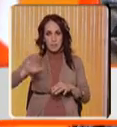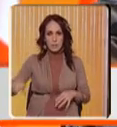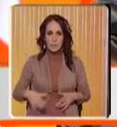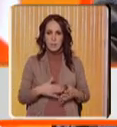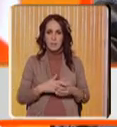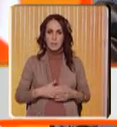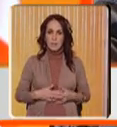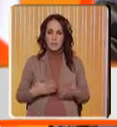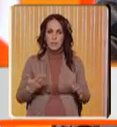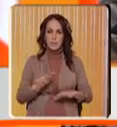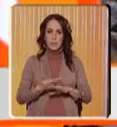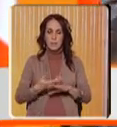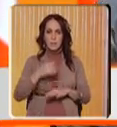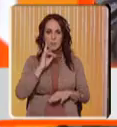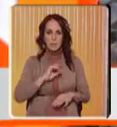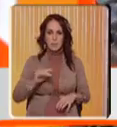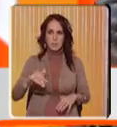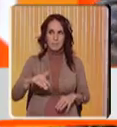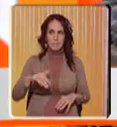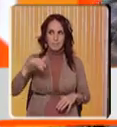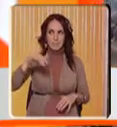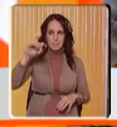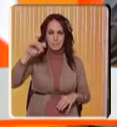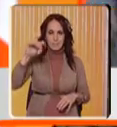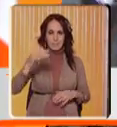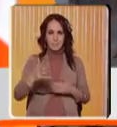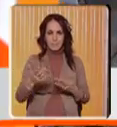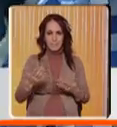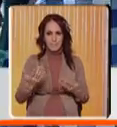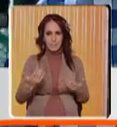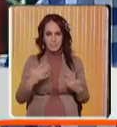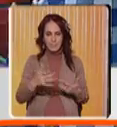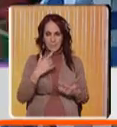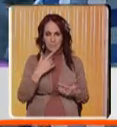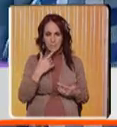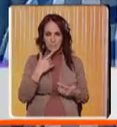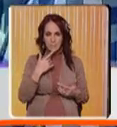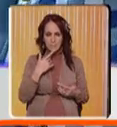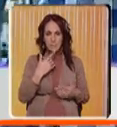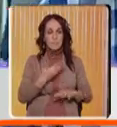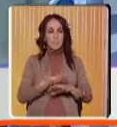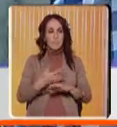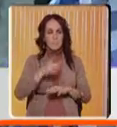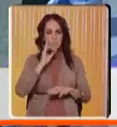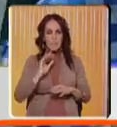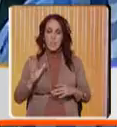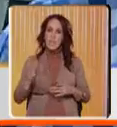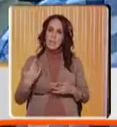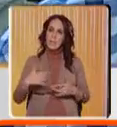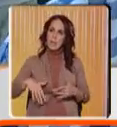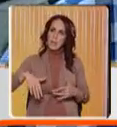tem a ver com sexualidade e com senhoras já com alguma idade. Agora já eu percebo. A satisfação sexual feminina aumenta com a